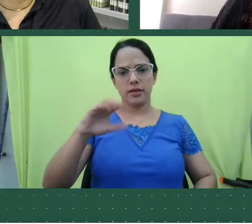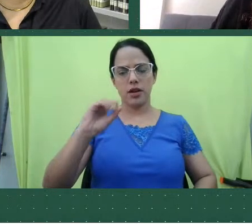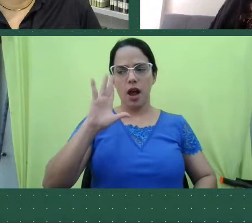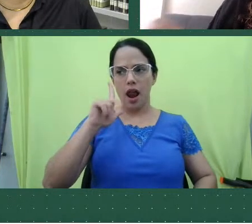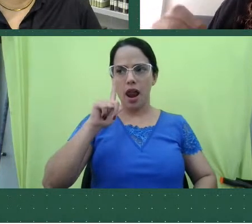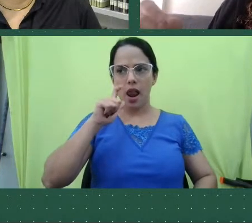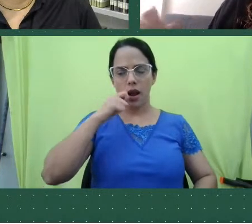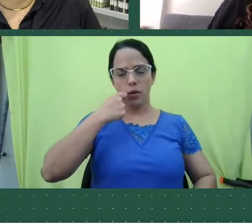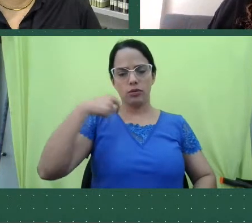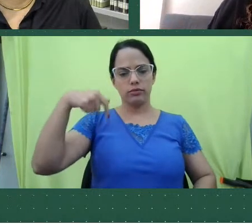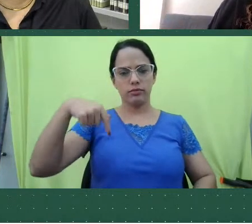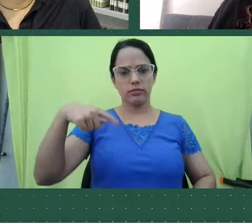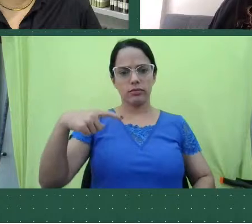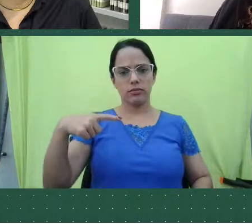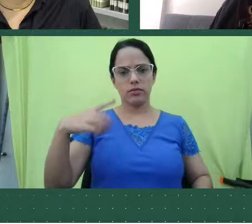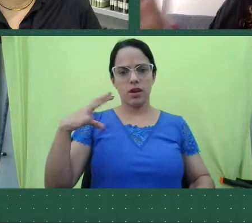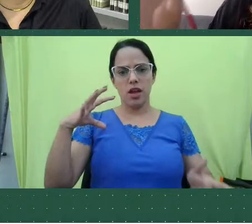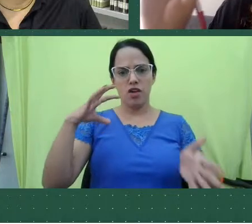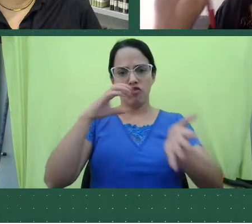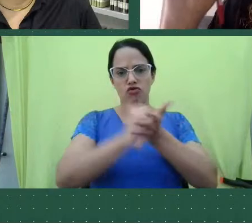e registraria tudo